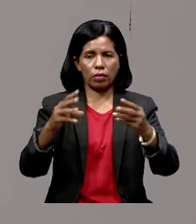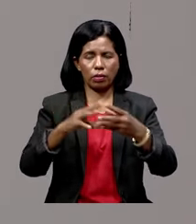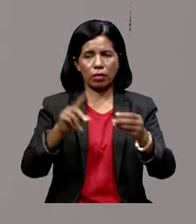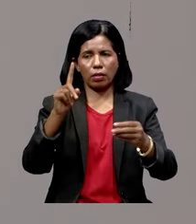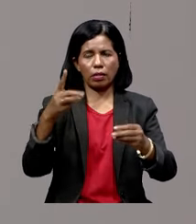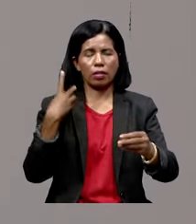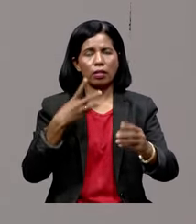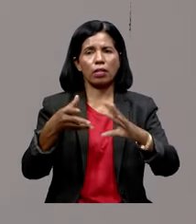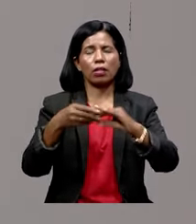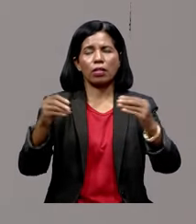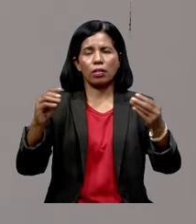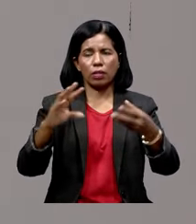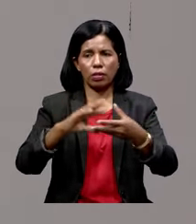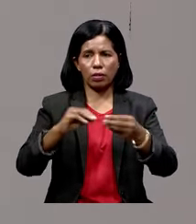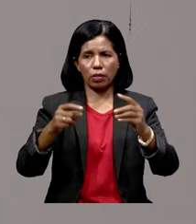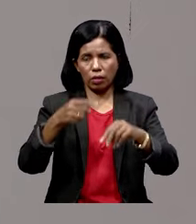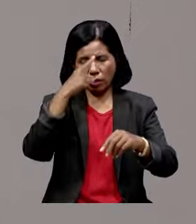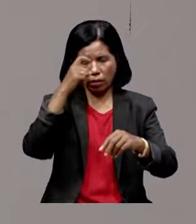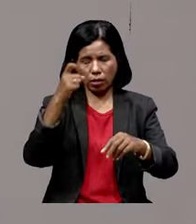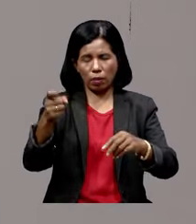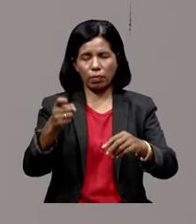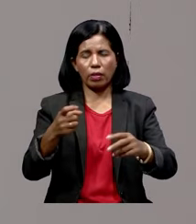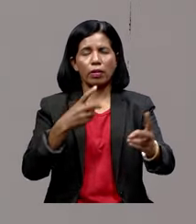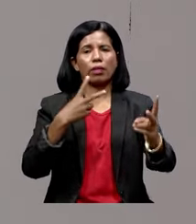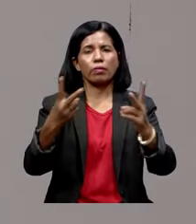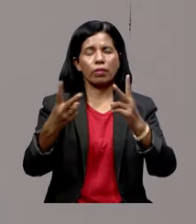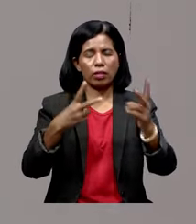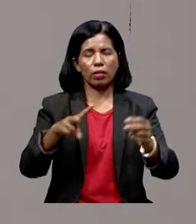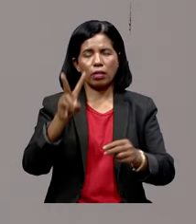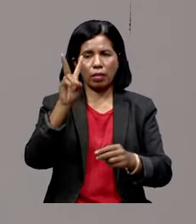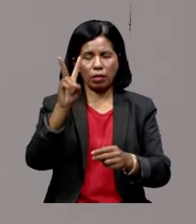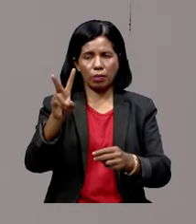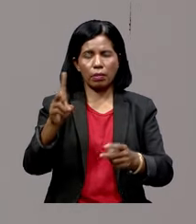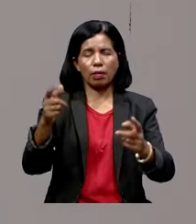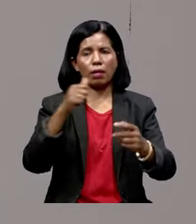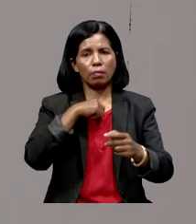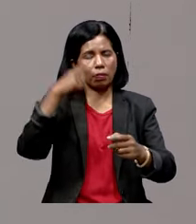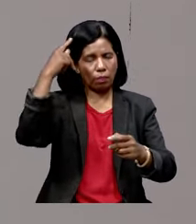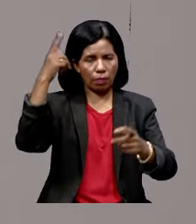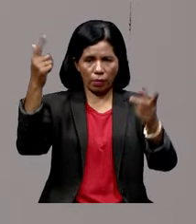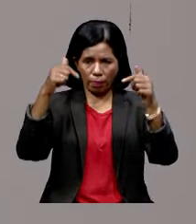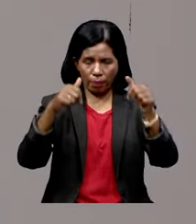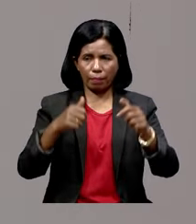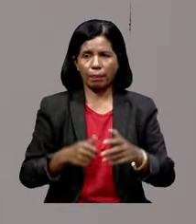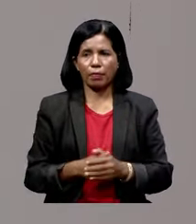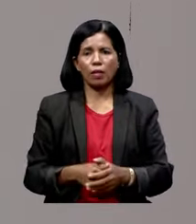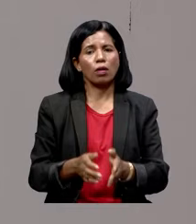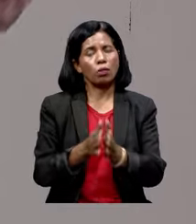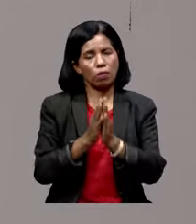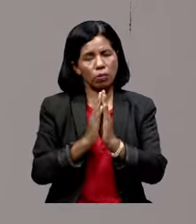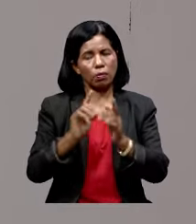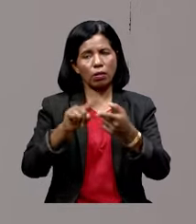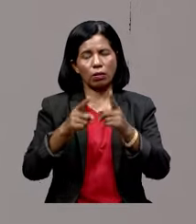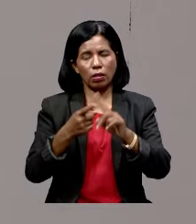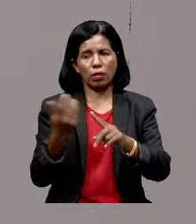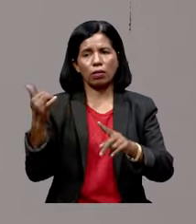E tem história. Estava a segunda visita, Papa da Mãe. Ouço o Mamalo Cheira e